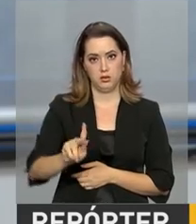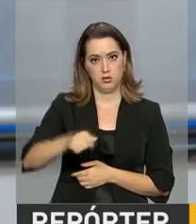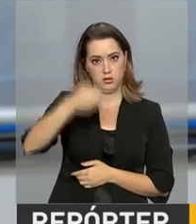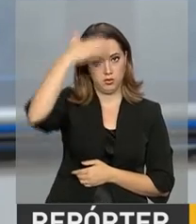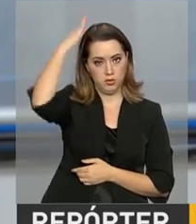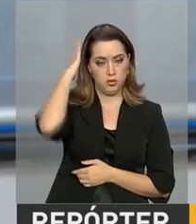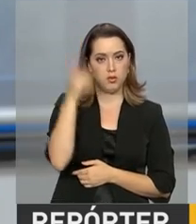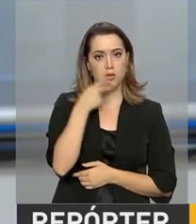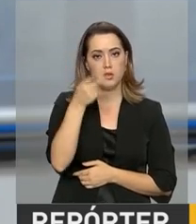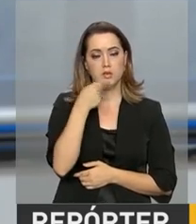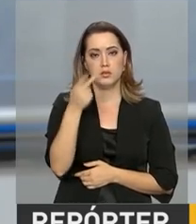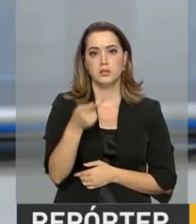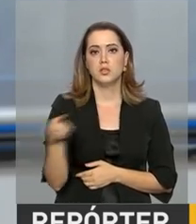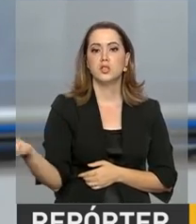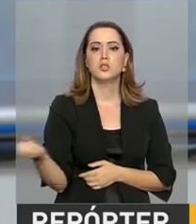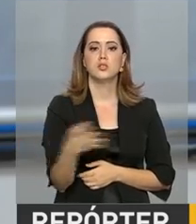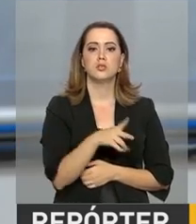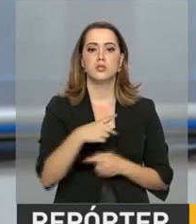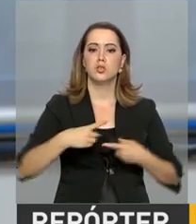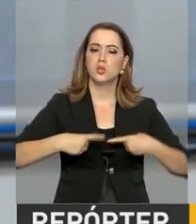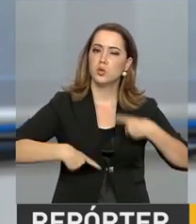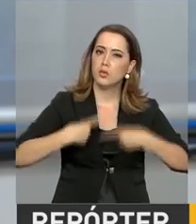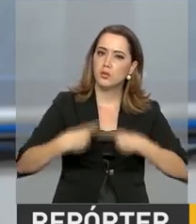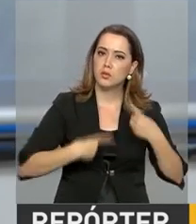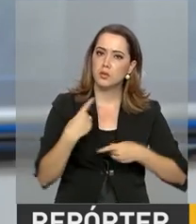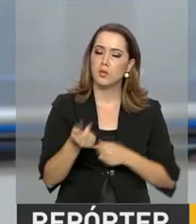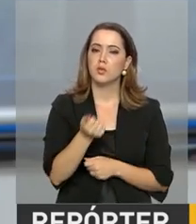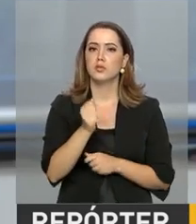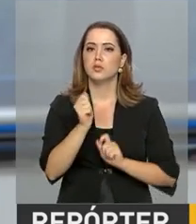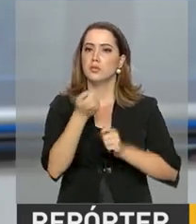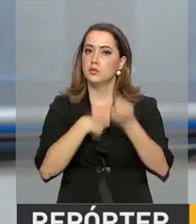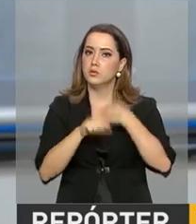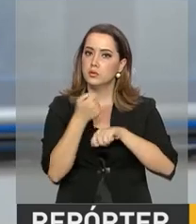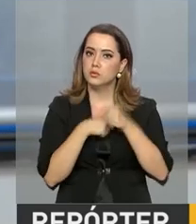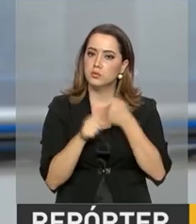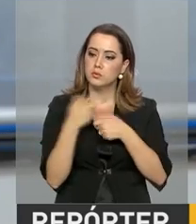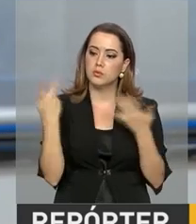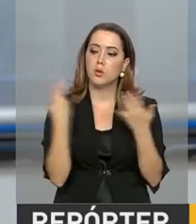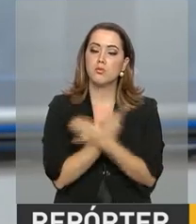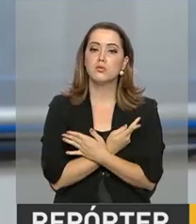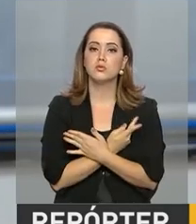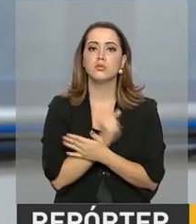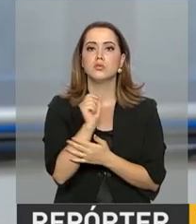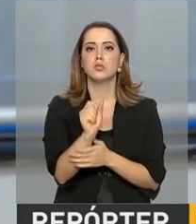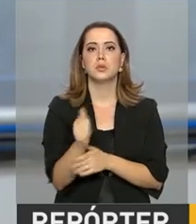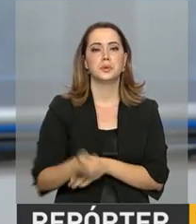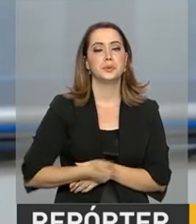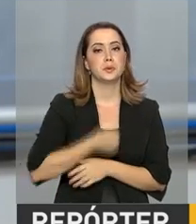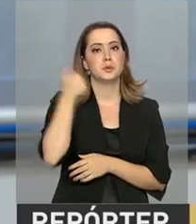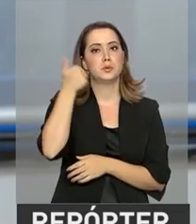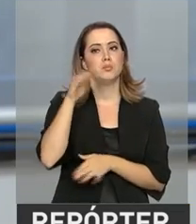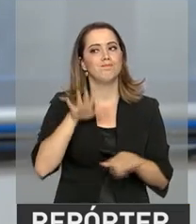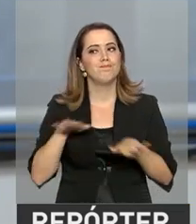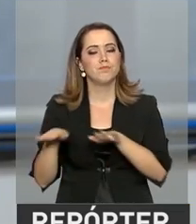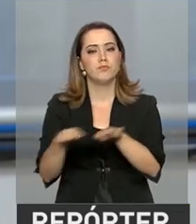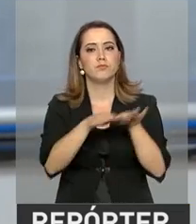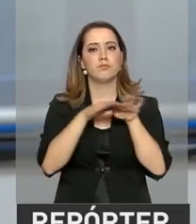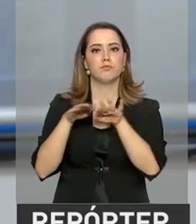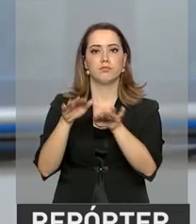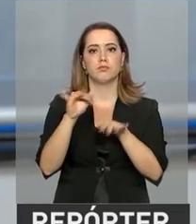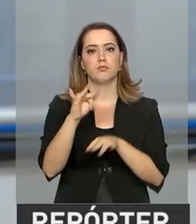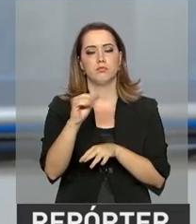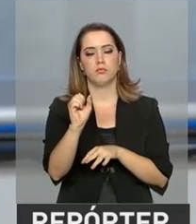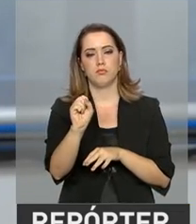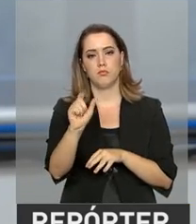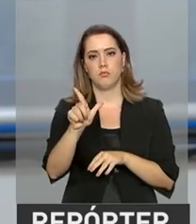da da nova política econômica que tá se implementando com busca do equilíbrio fiscal e que